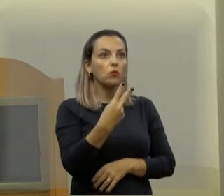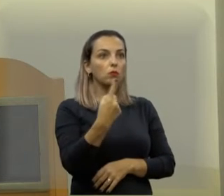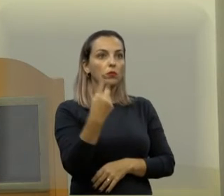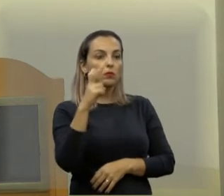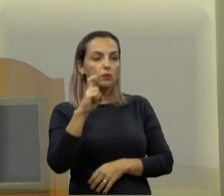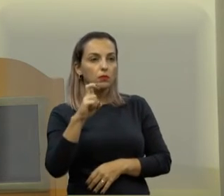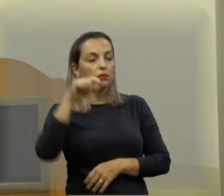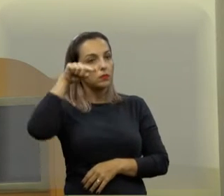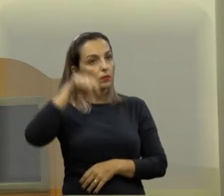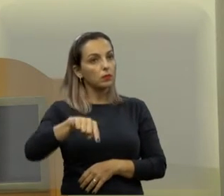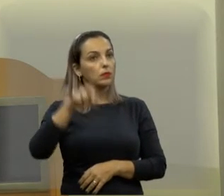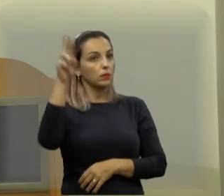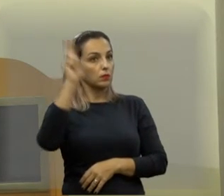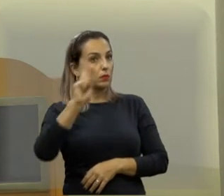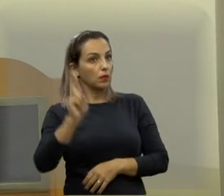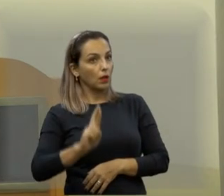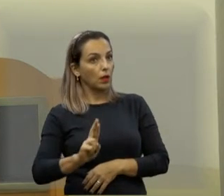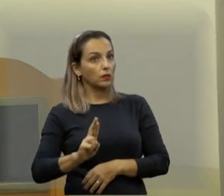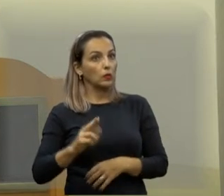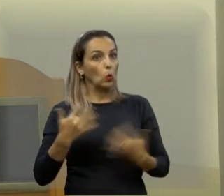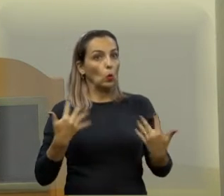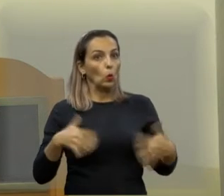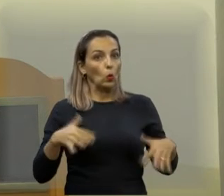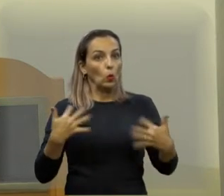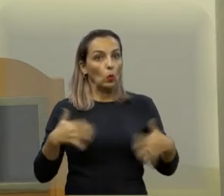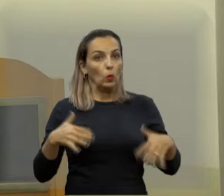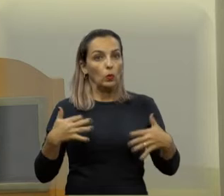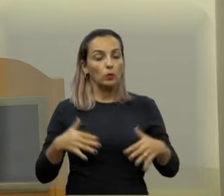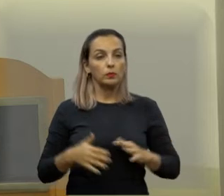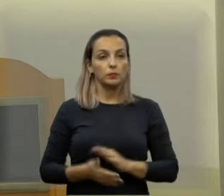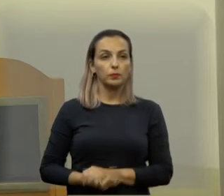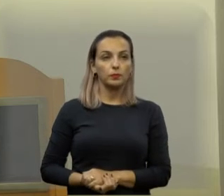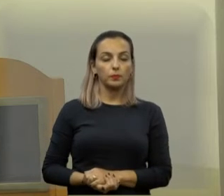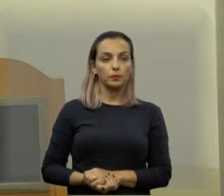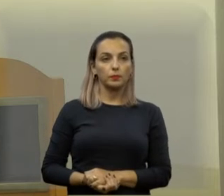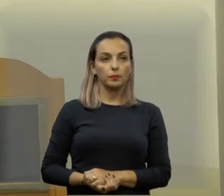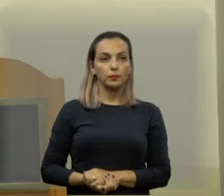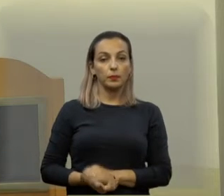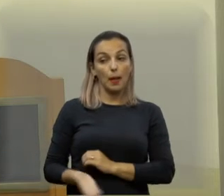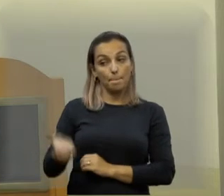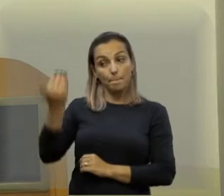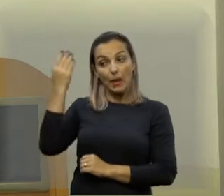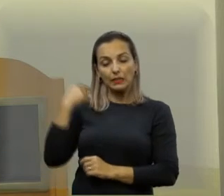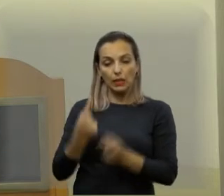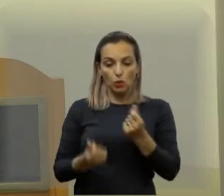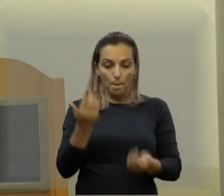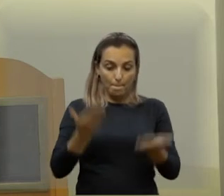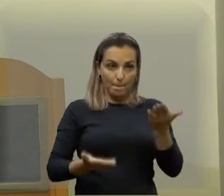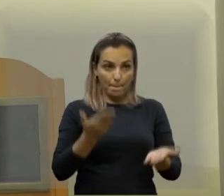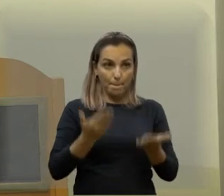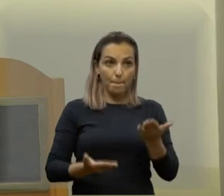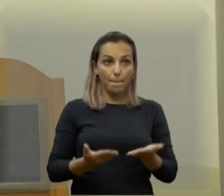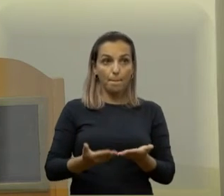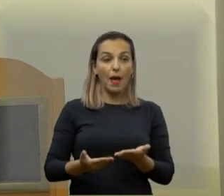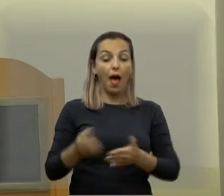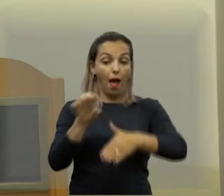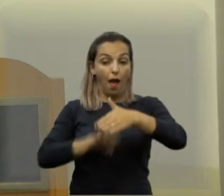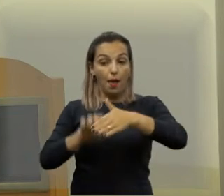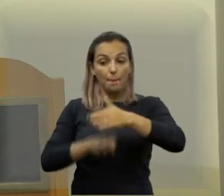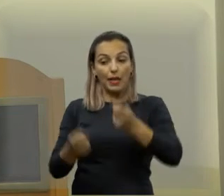215.000 61 reais 80 centavo na época do pregão um dos visitantes